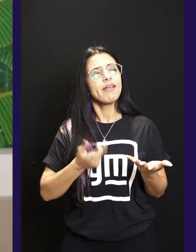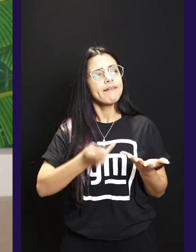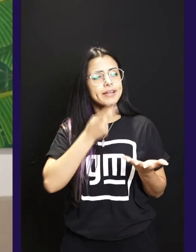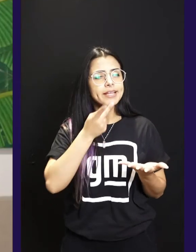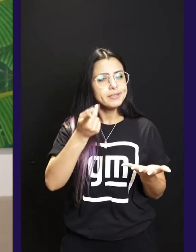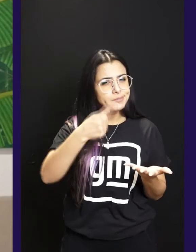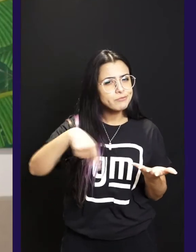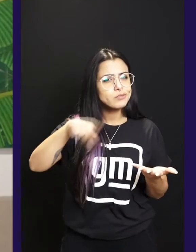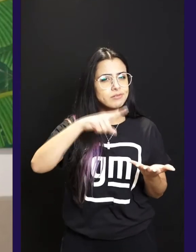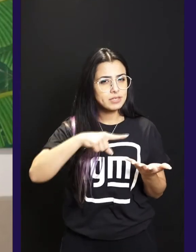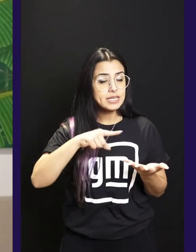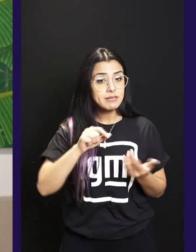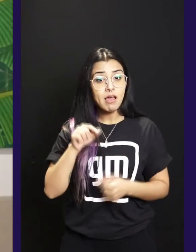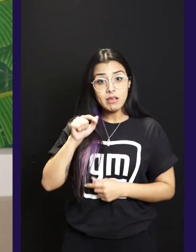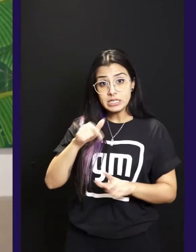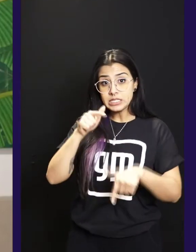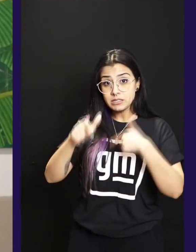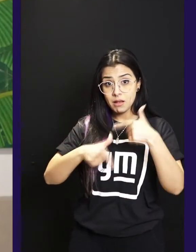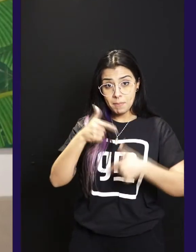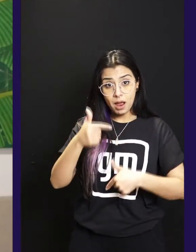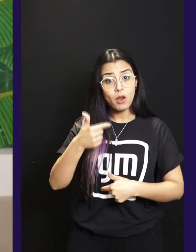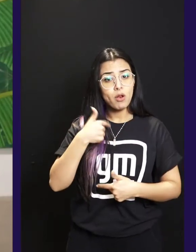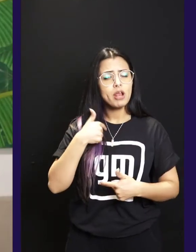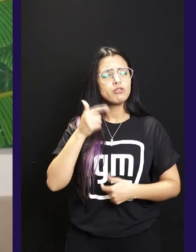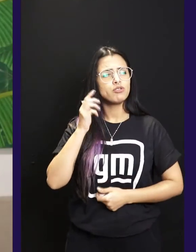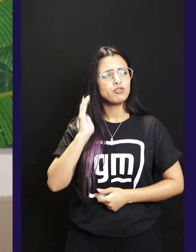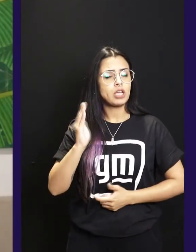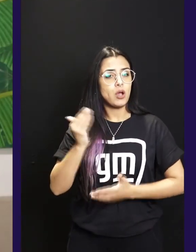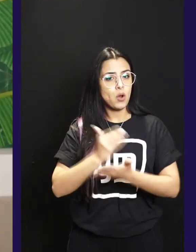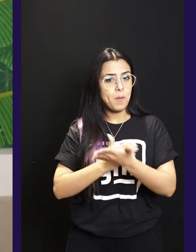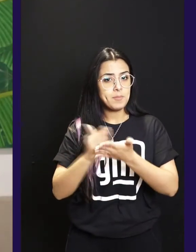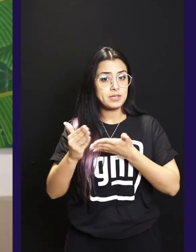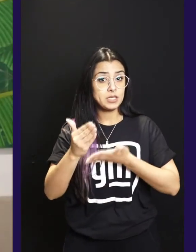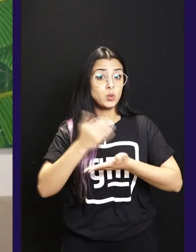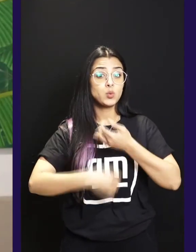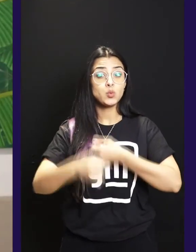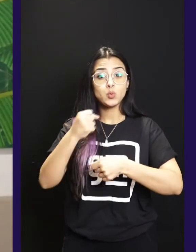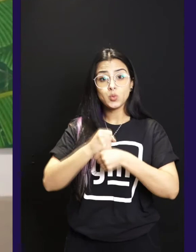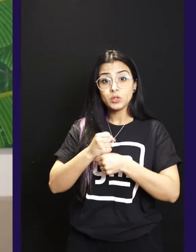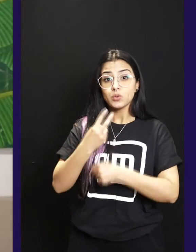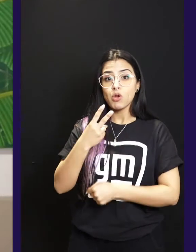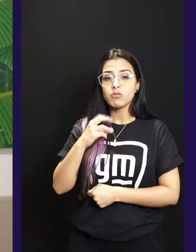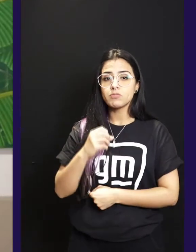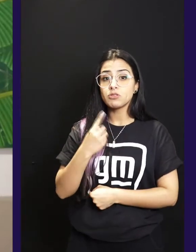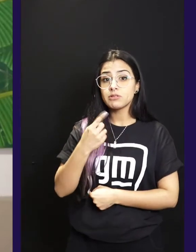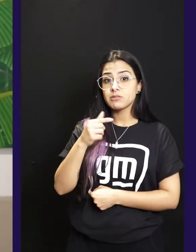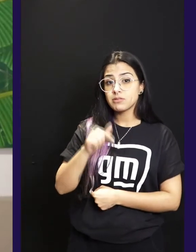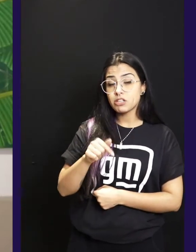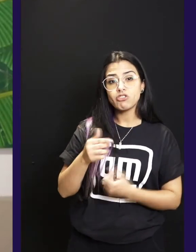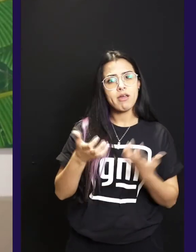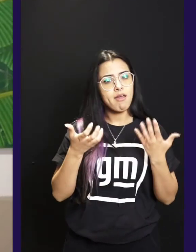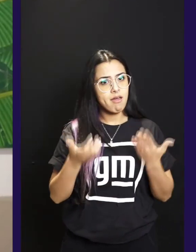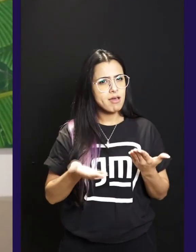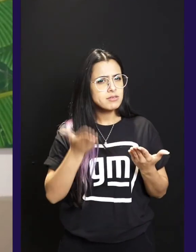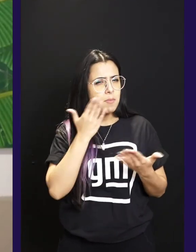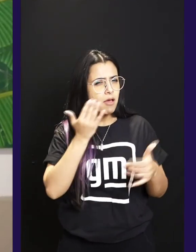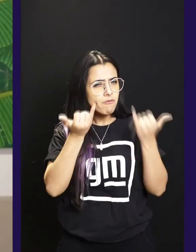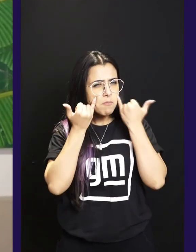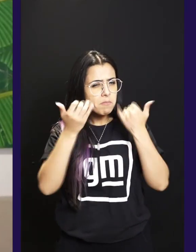2017. Tá? Quem quiser saber um pouco mais, pode entrar no nosso site, como eu mencionei aqui, que é